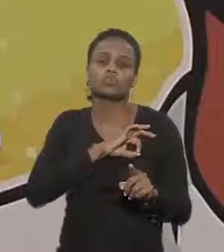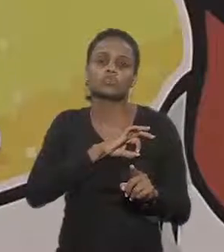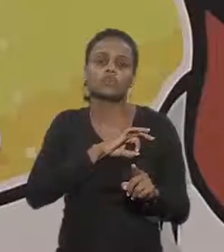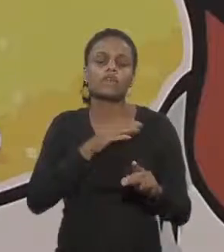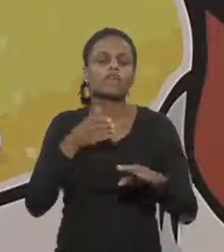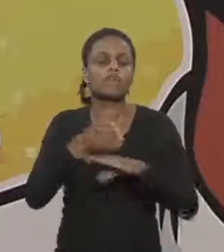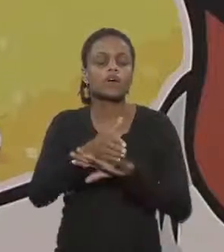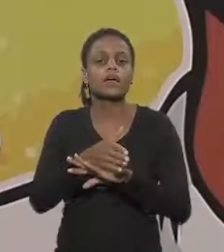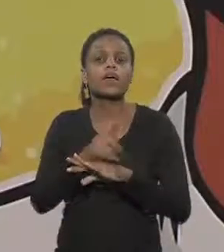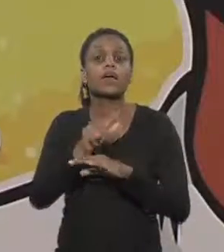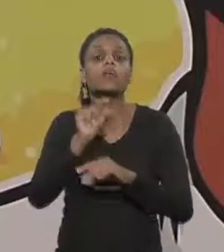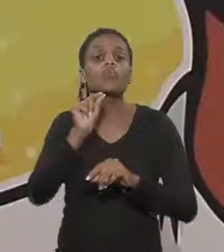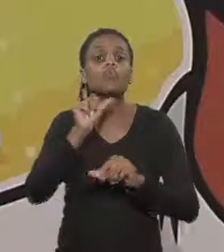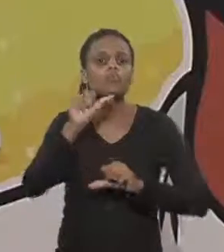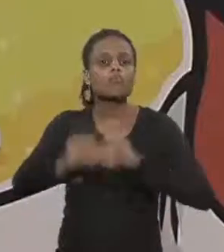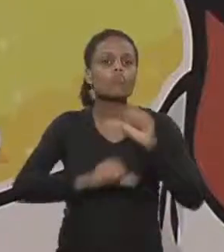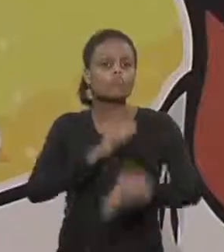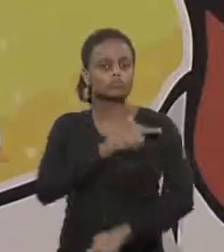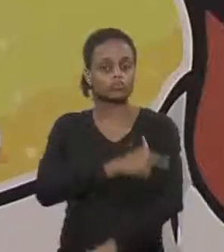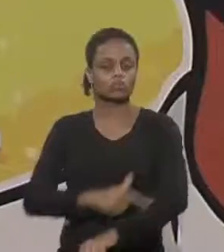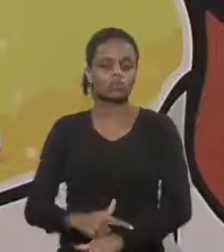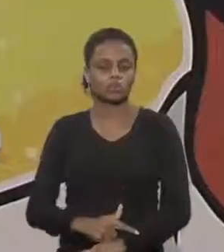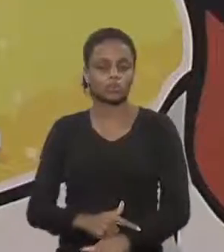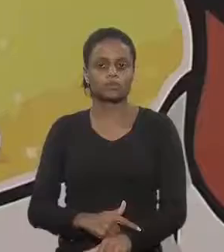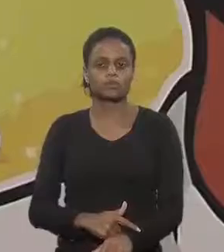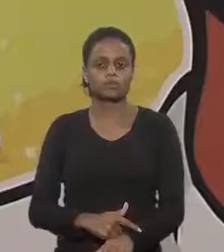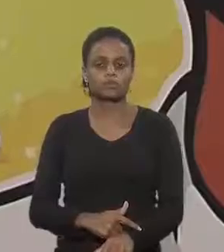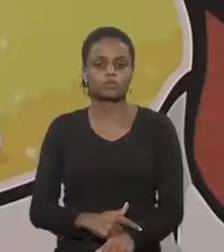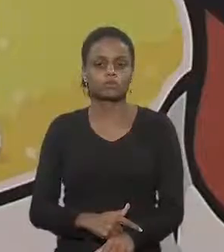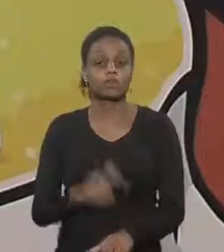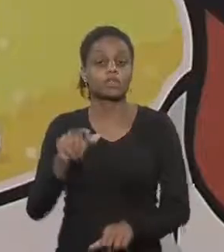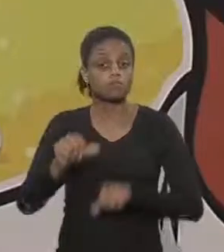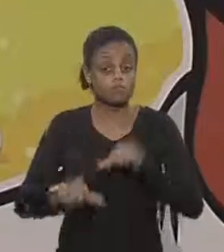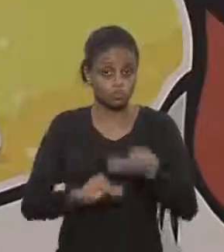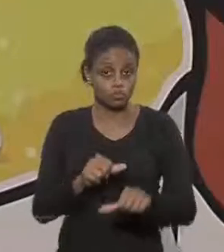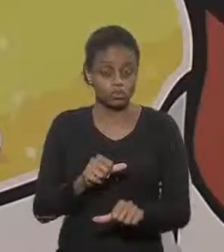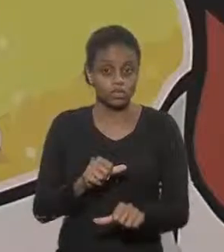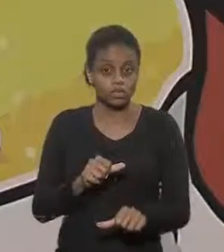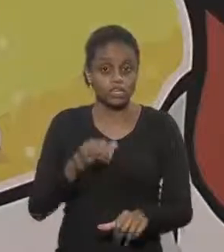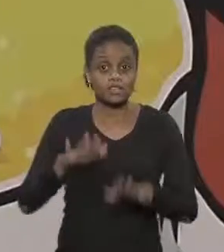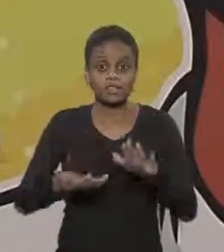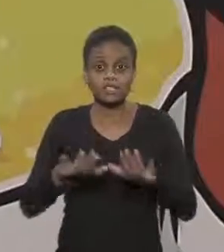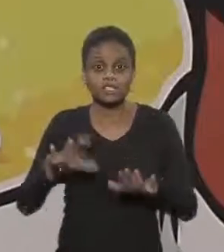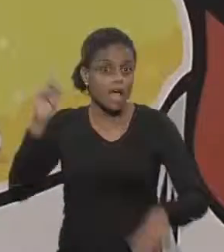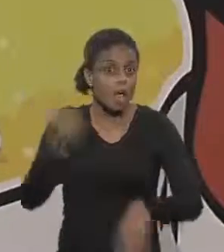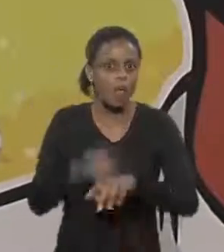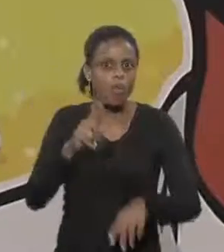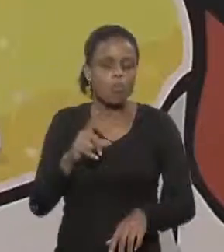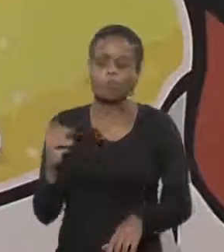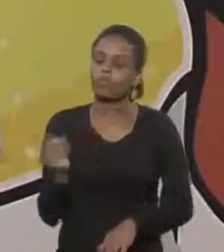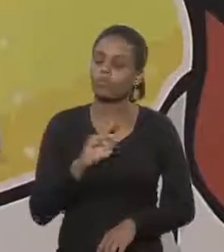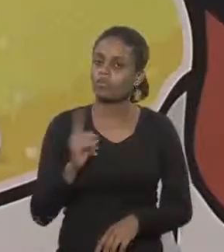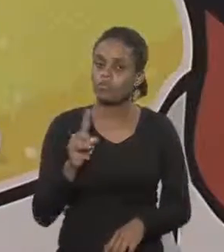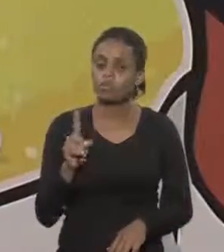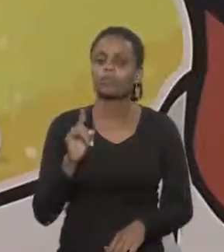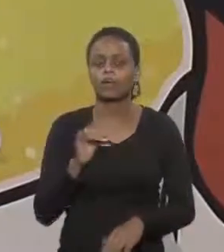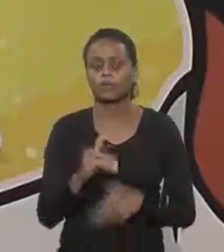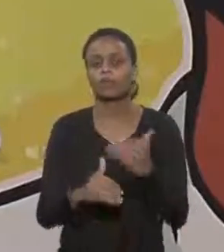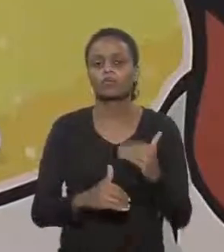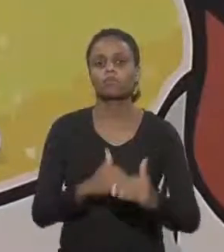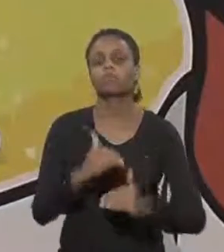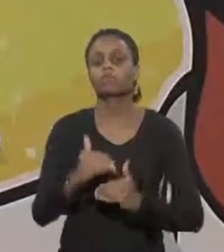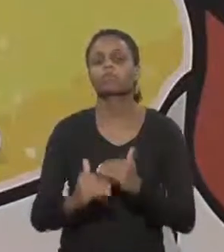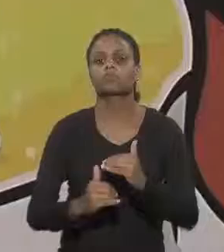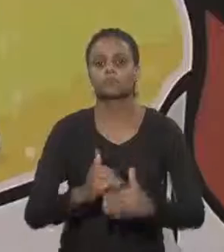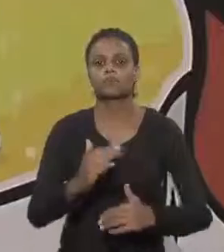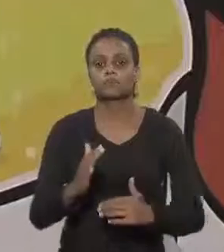policial acarreta uma mudança no comportamento, né? Essa mudança, às vezes, não é imediata, mas